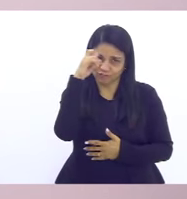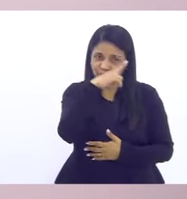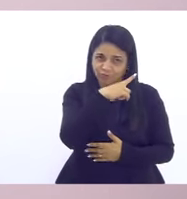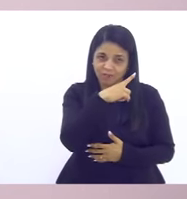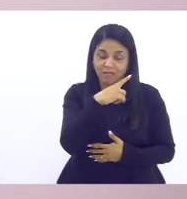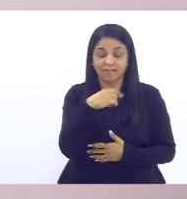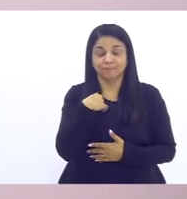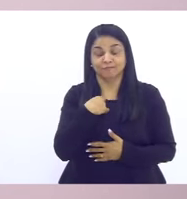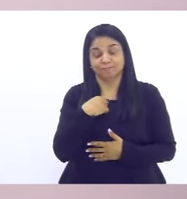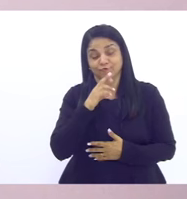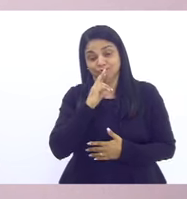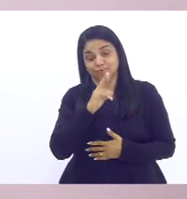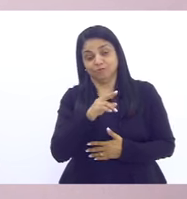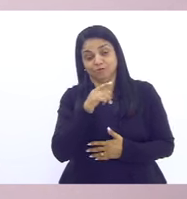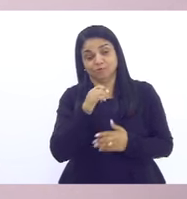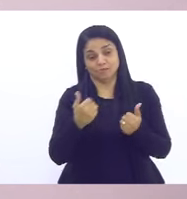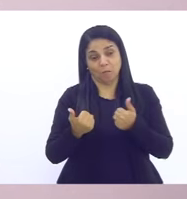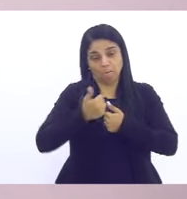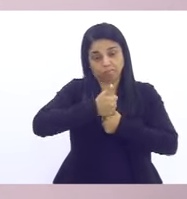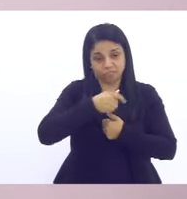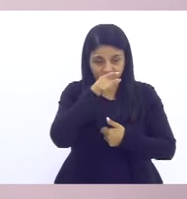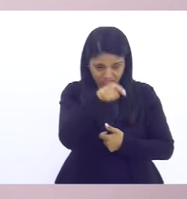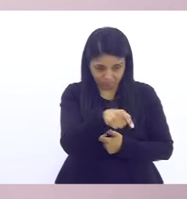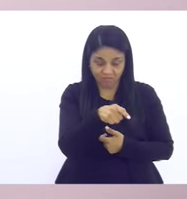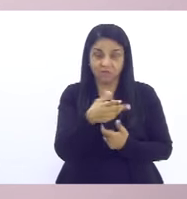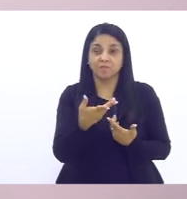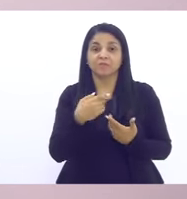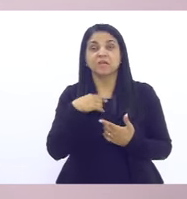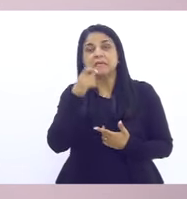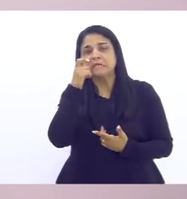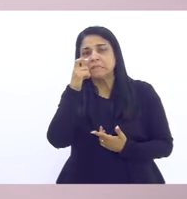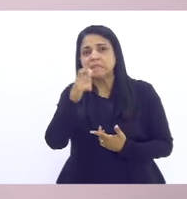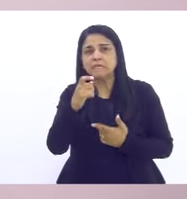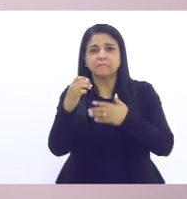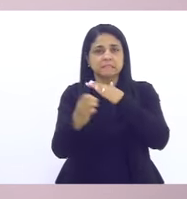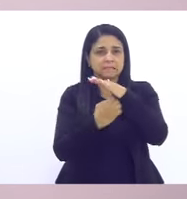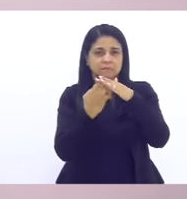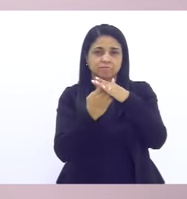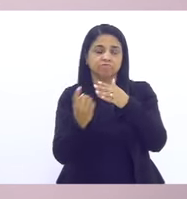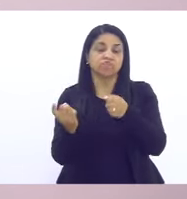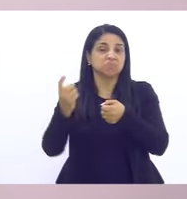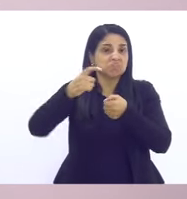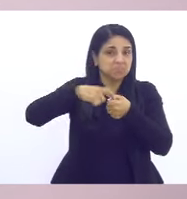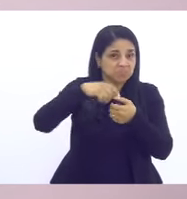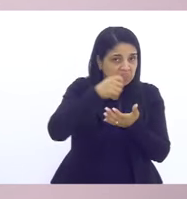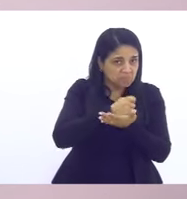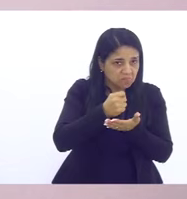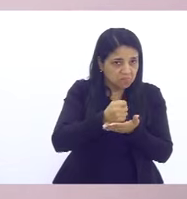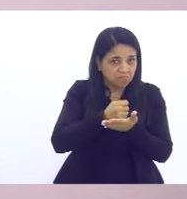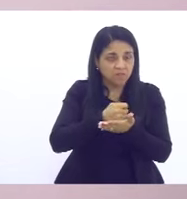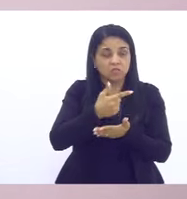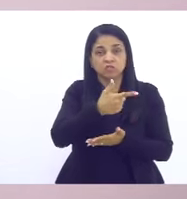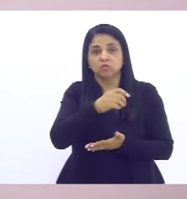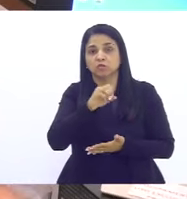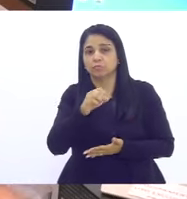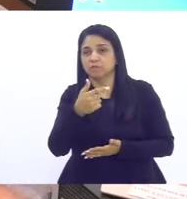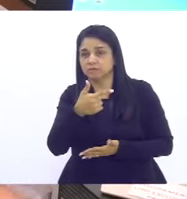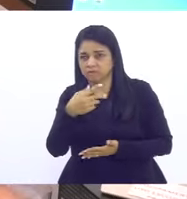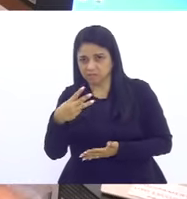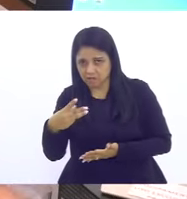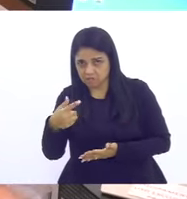posição da senhora. Mas se haverá realmente o interesse da Enel em solicitar a renovação do contrato a partir de 2027.